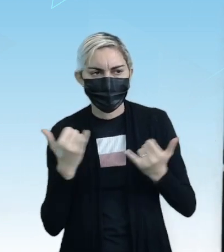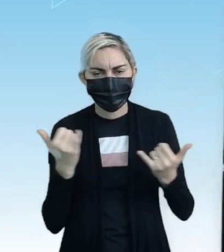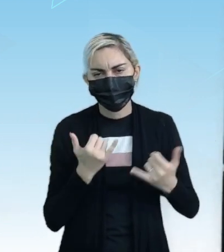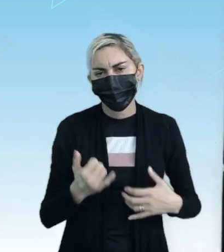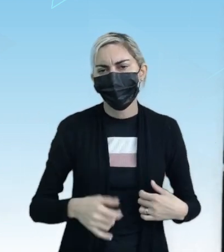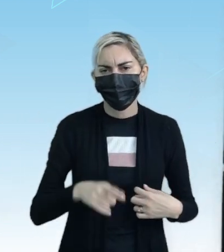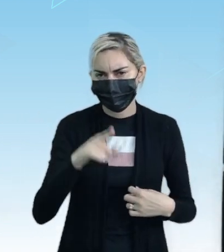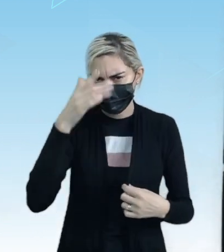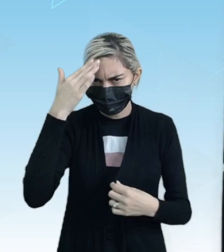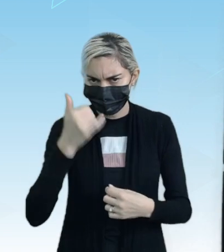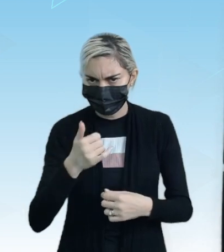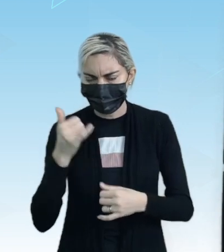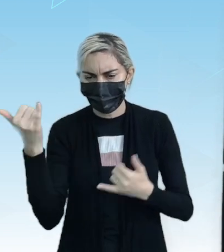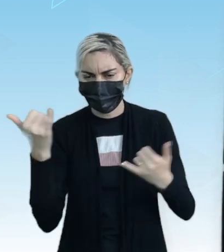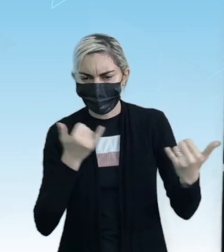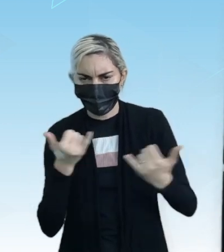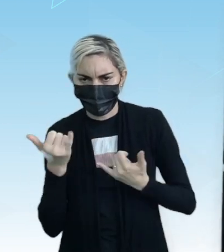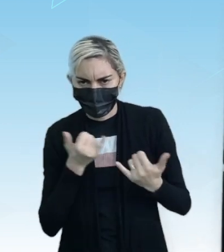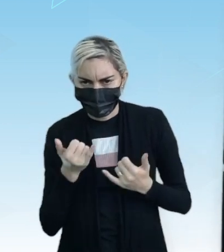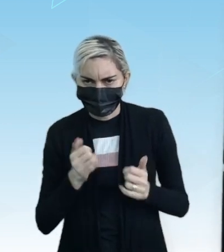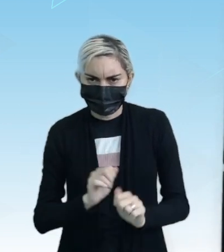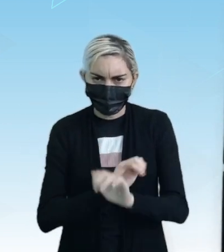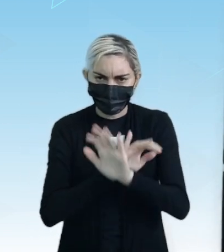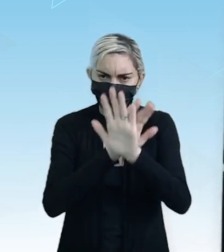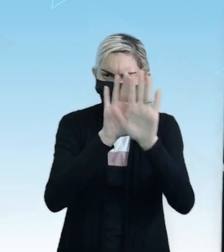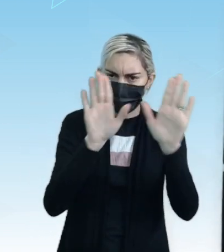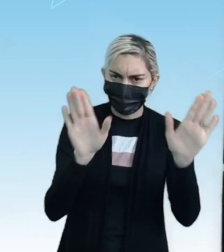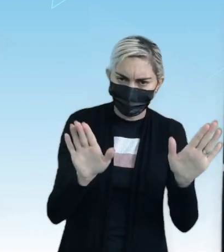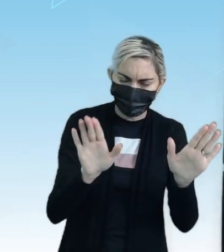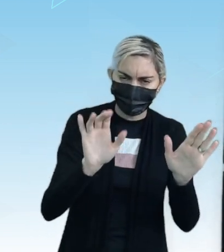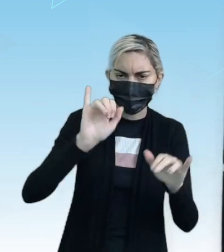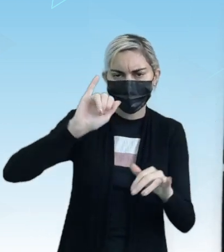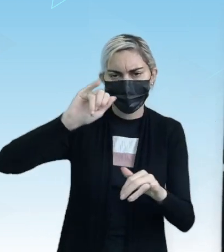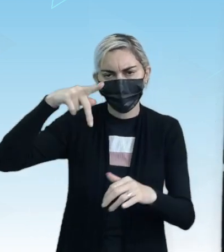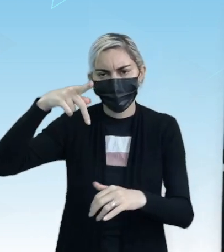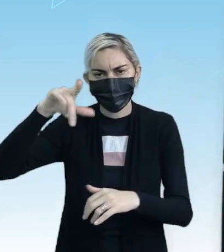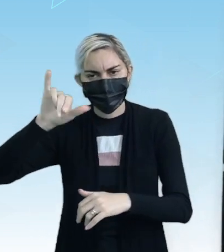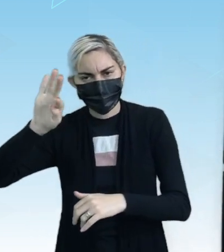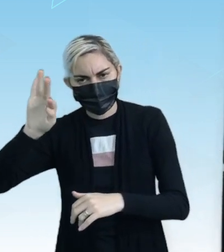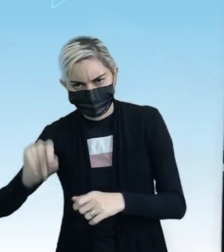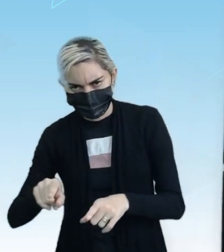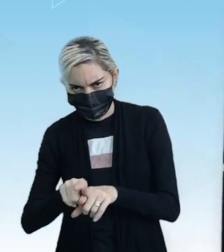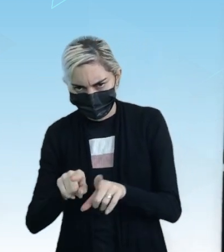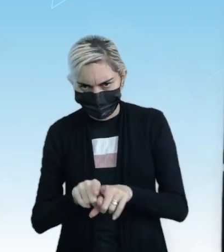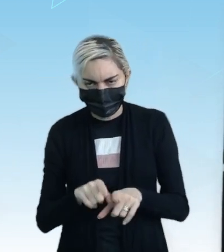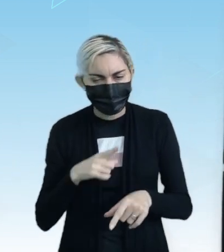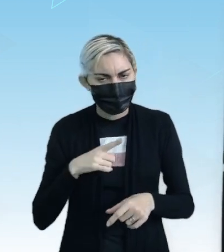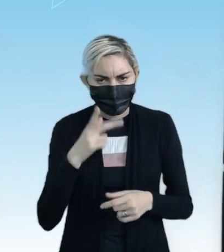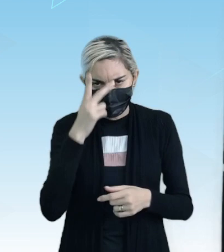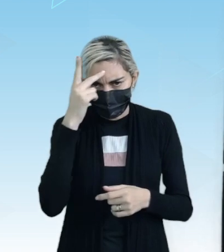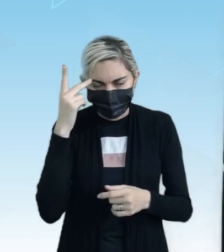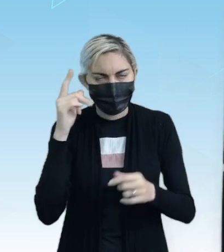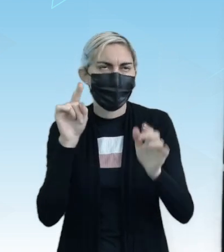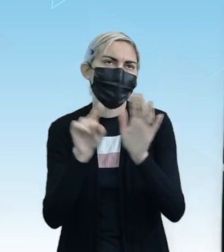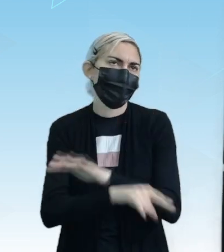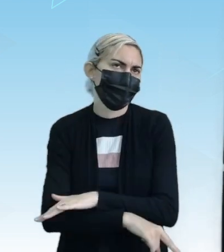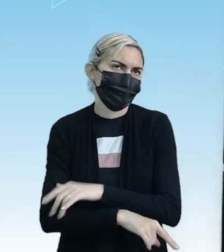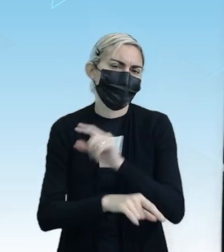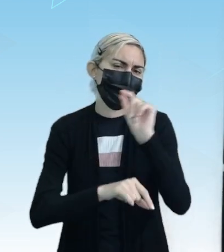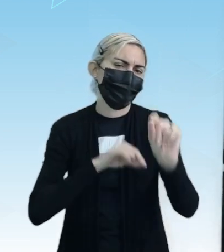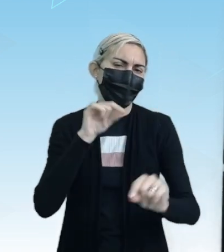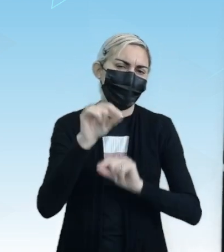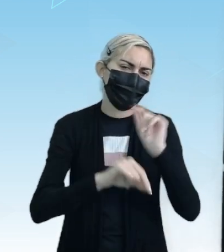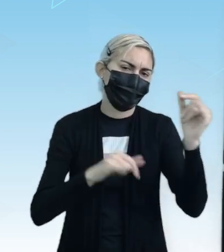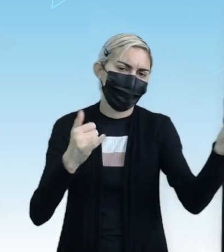Vocês sabiam que há informações explícitas e implícitas? Quando alguém questionar e perguntar o que